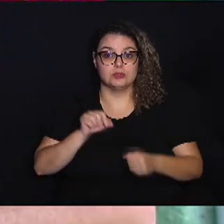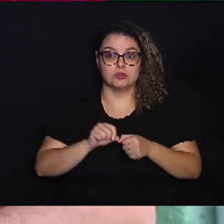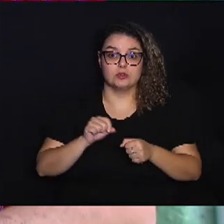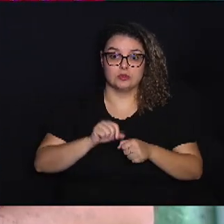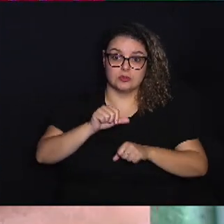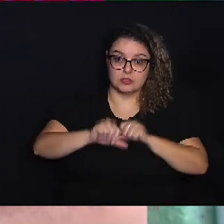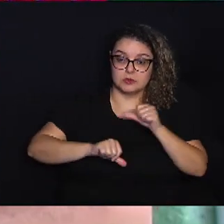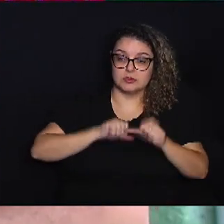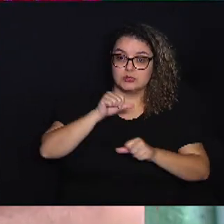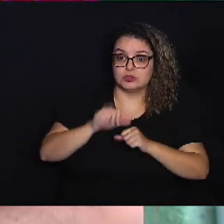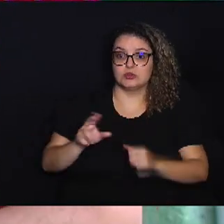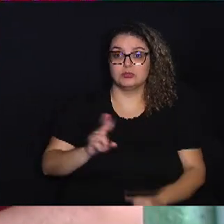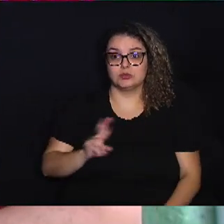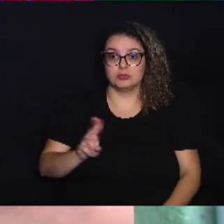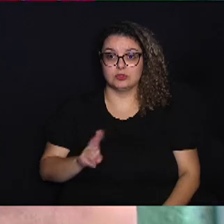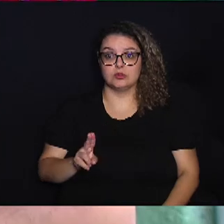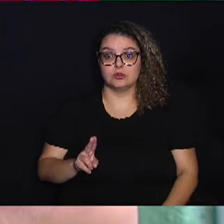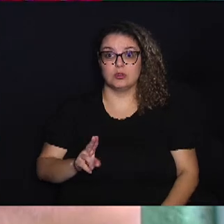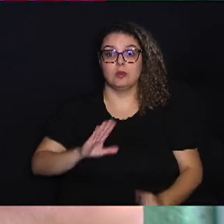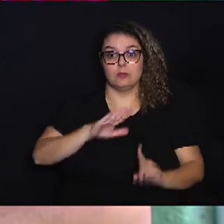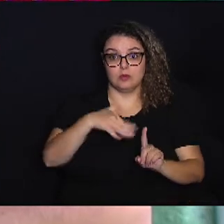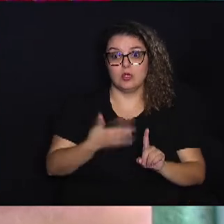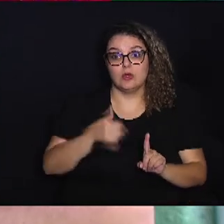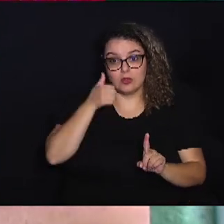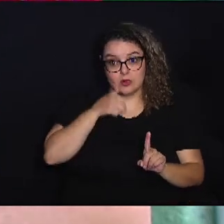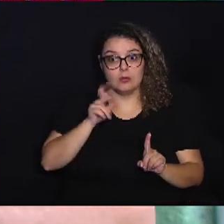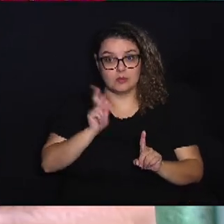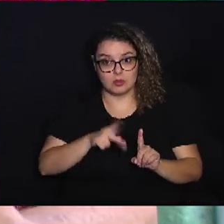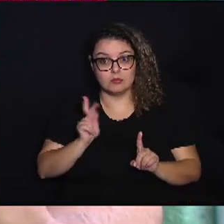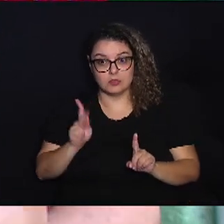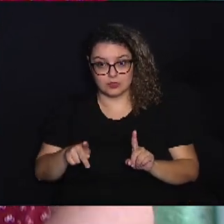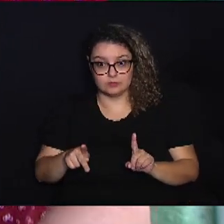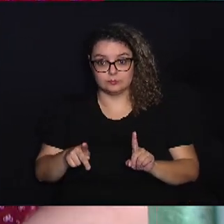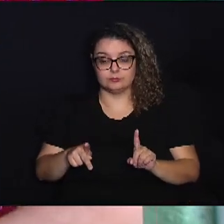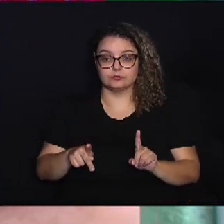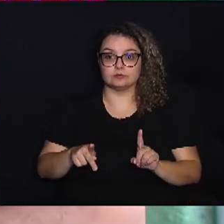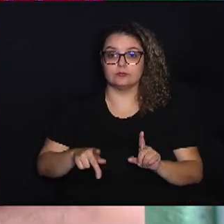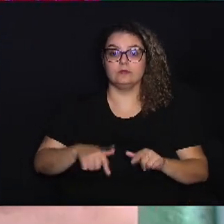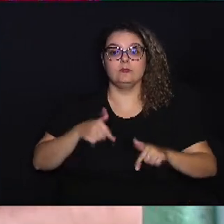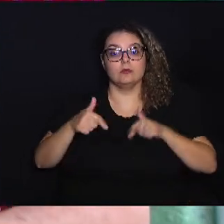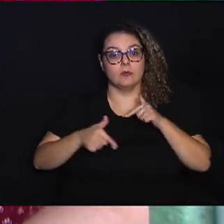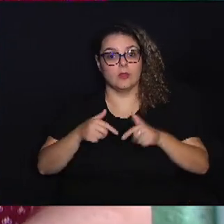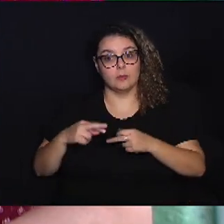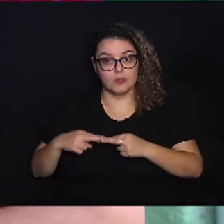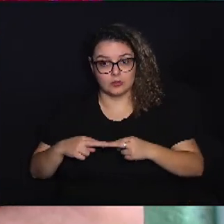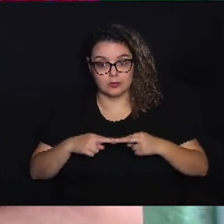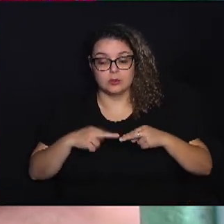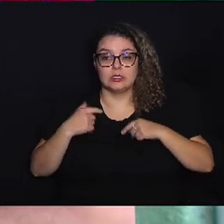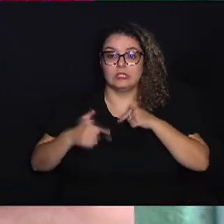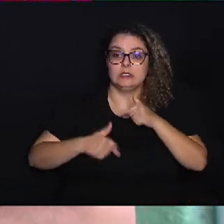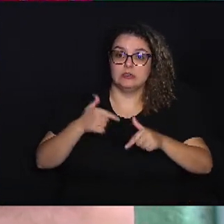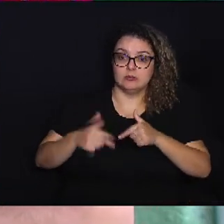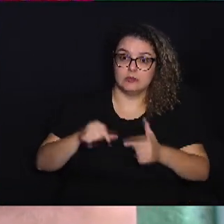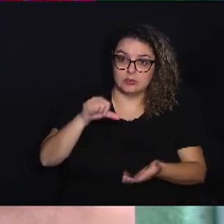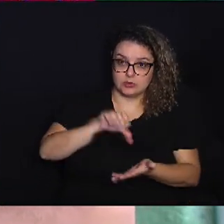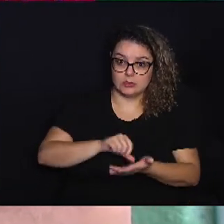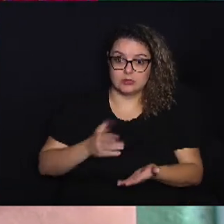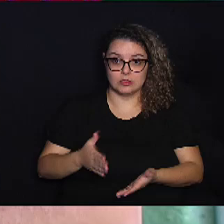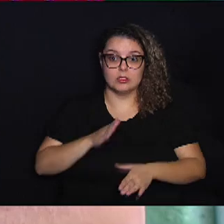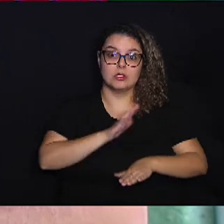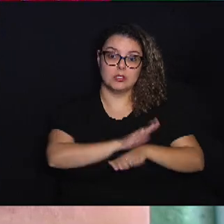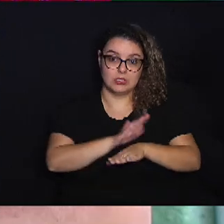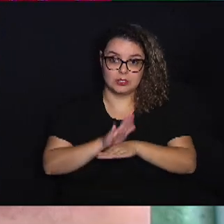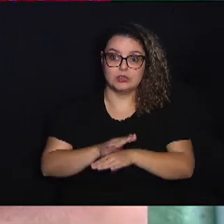uma alteração do nome da escola para homenagear uma professora que trabalhou na rede, que trabalhou nessa unidade, que contribuiu muito